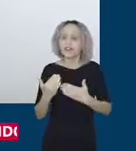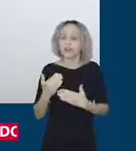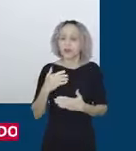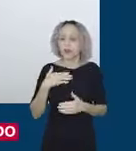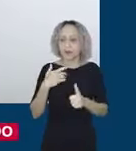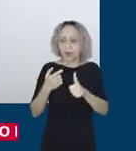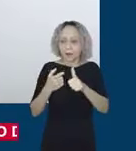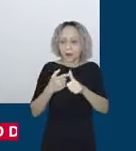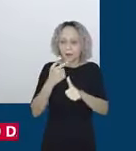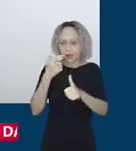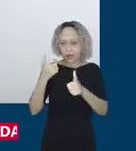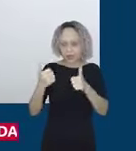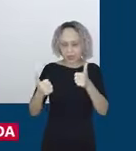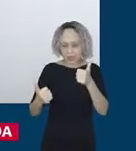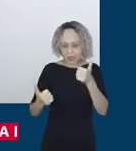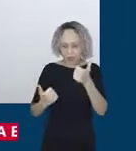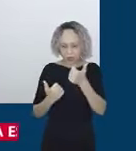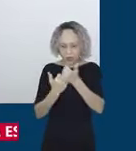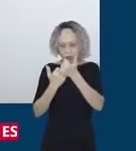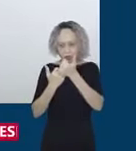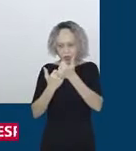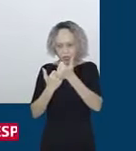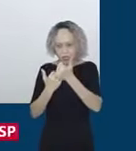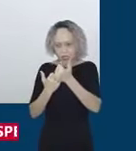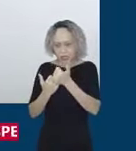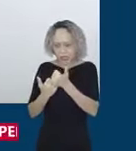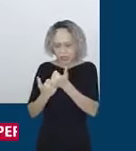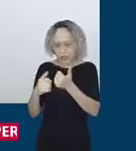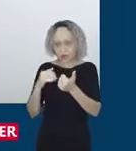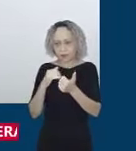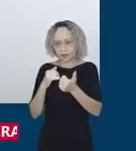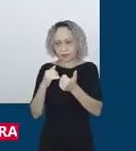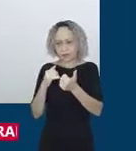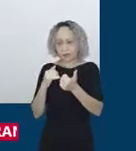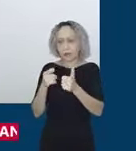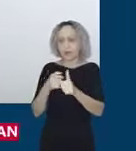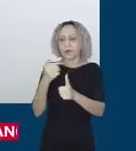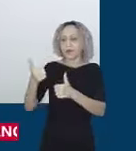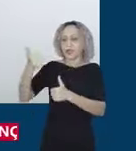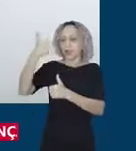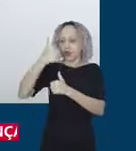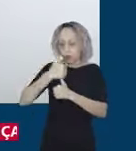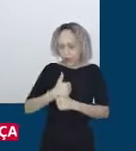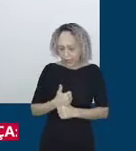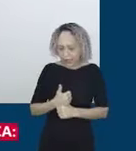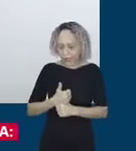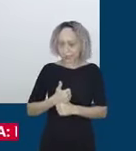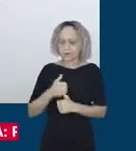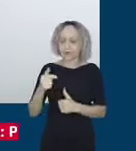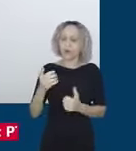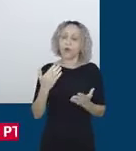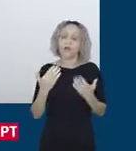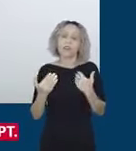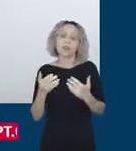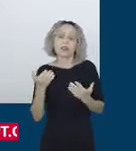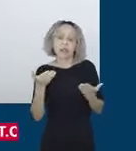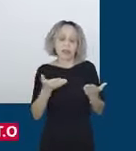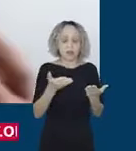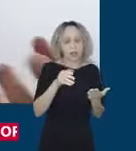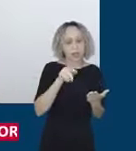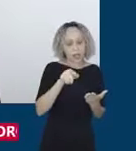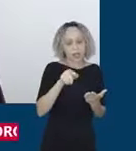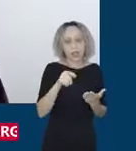a Reginete Bispo. Agradecemos, inclusive, ao presidente Lula, e por quê? Quando ela se elegeu, ela ficou na suplência. Quando o presidente